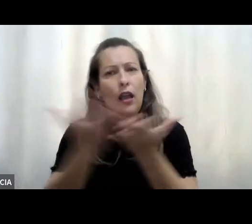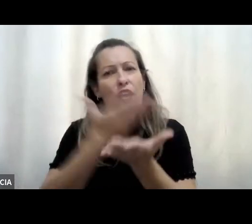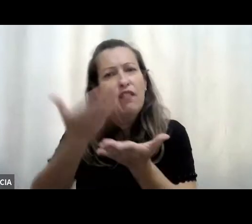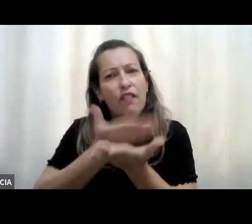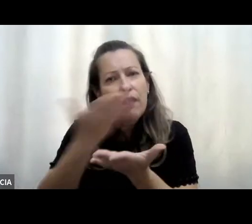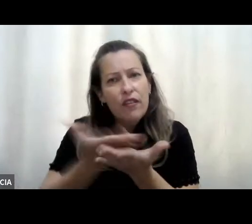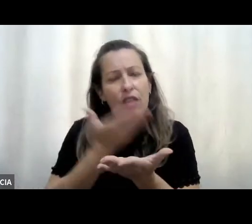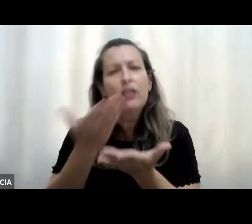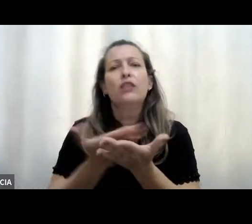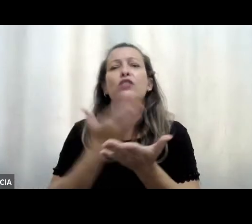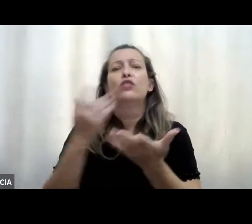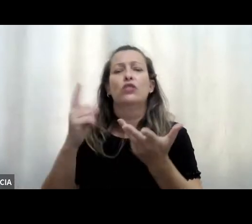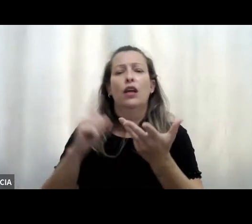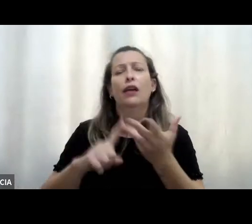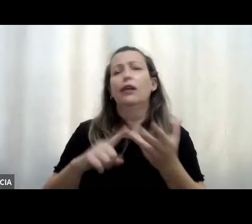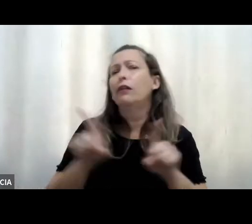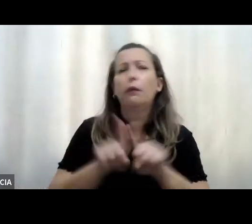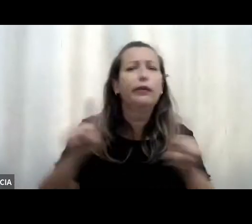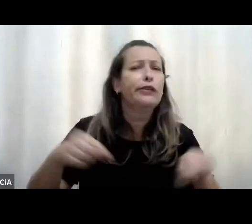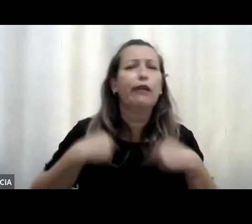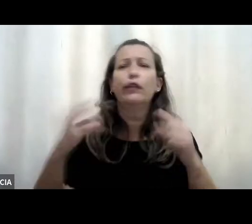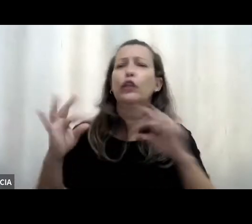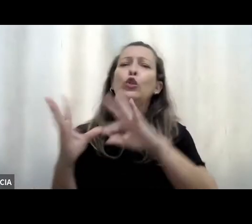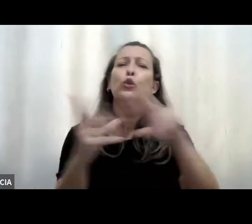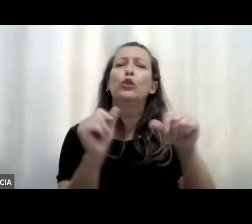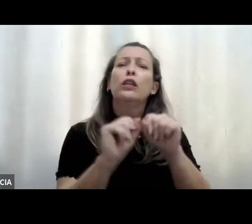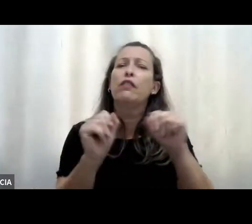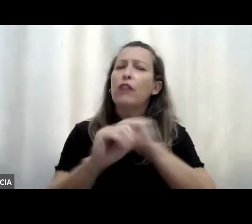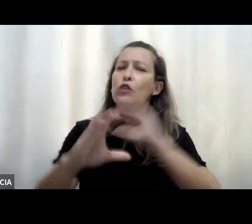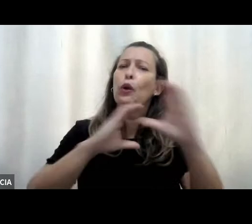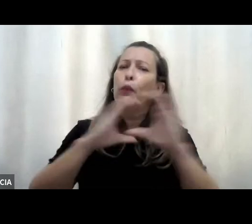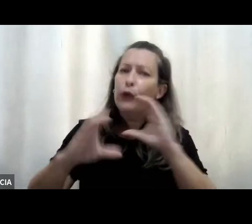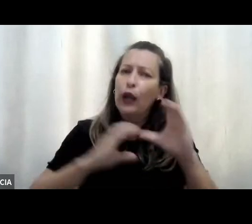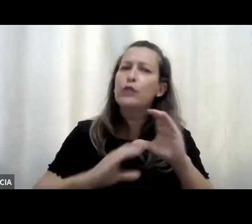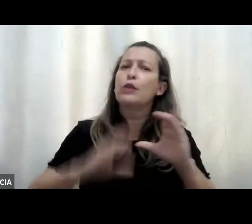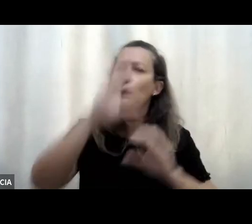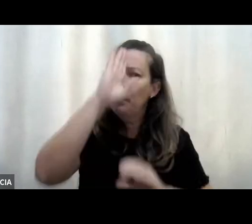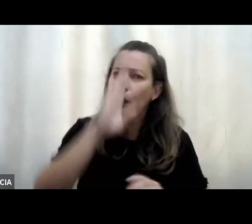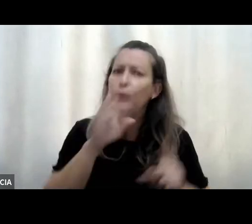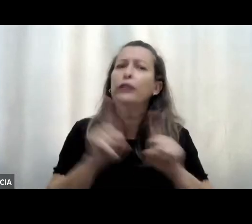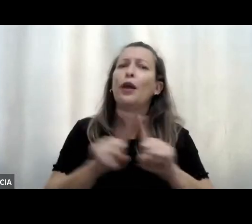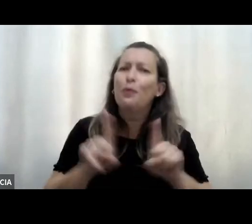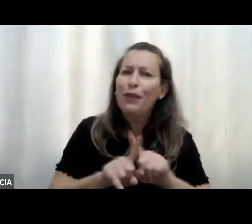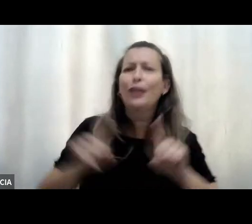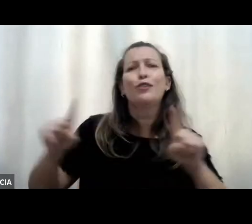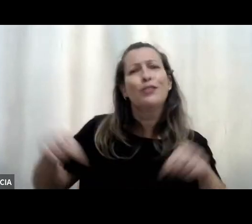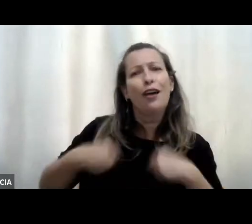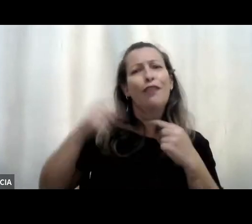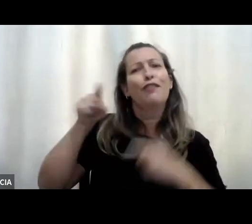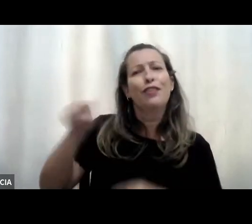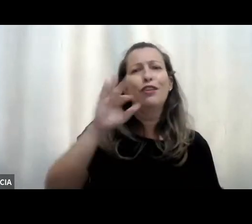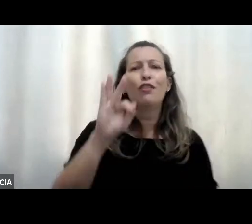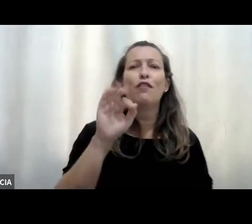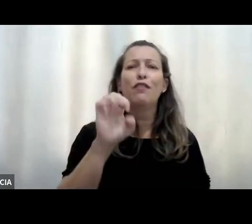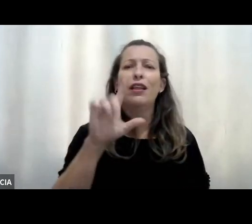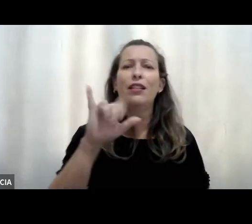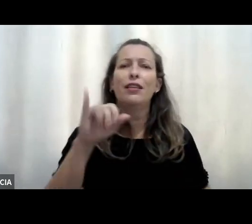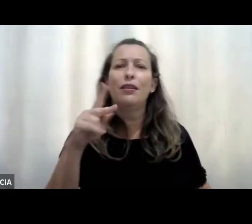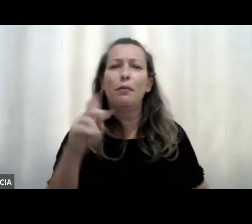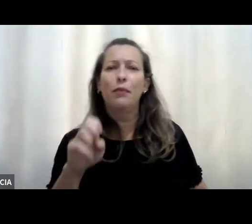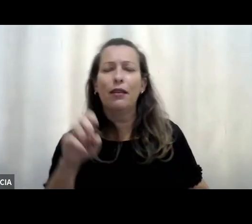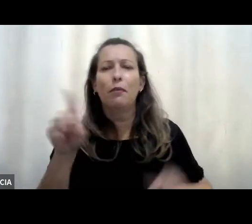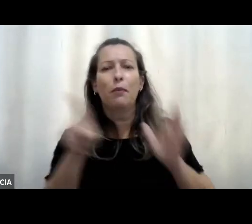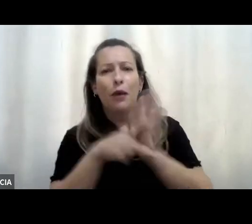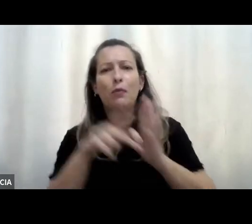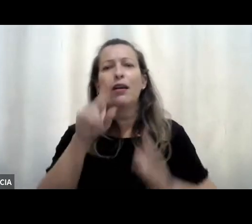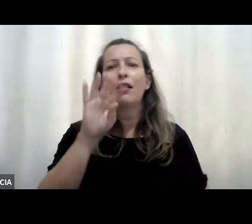eu acredito que esse é o desafio de todo mundo que faz comunicação pública, acredito que é o desafio lá do Felipe, na TV Bahia. É assim, como é